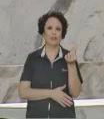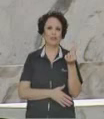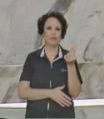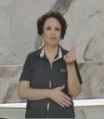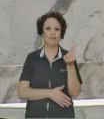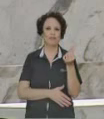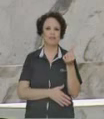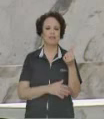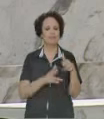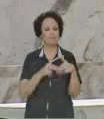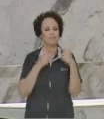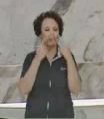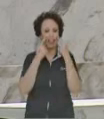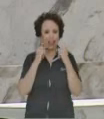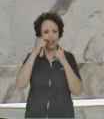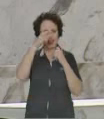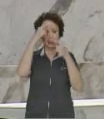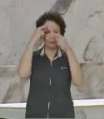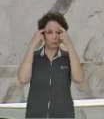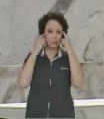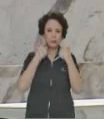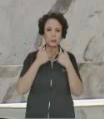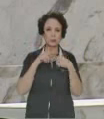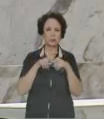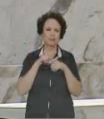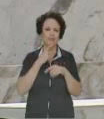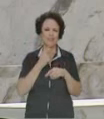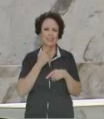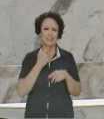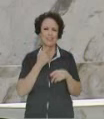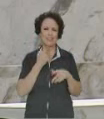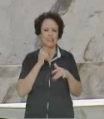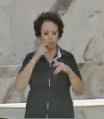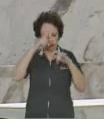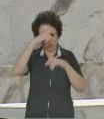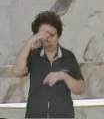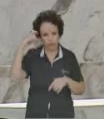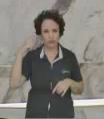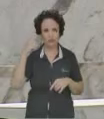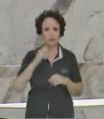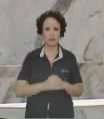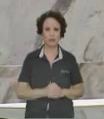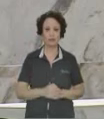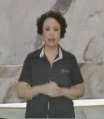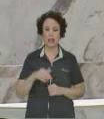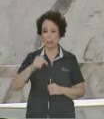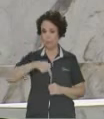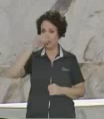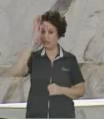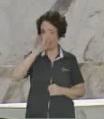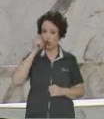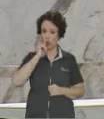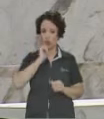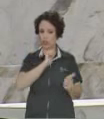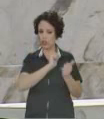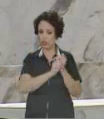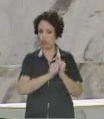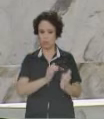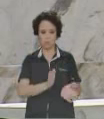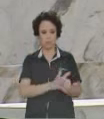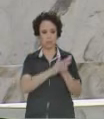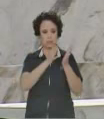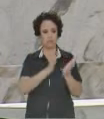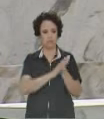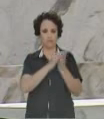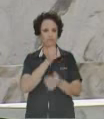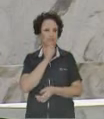suor e pra não dizer sangue é o brasil ainda não reverenciar as suas atletas mulheres com deveria e nesse dia internacional da